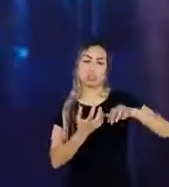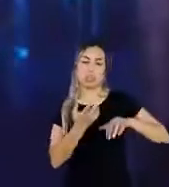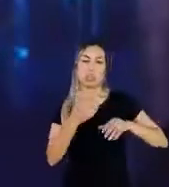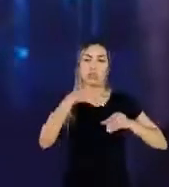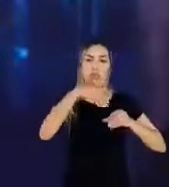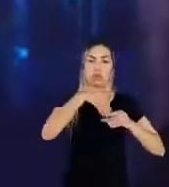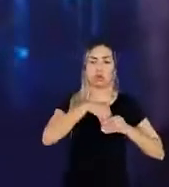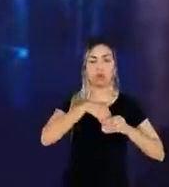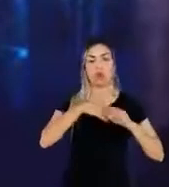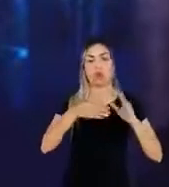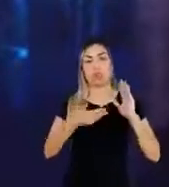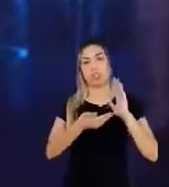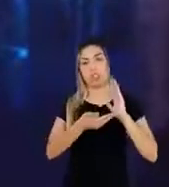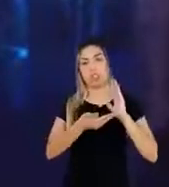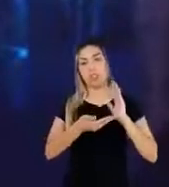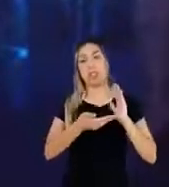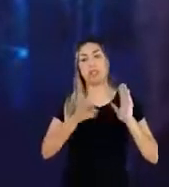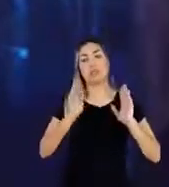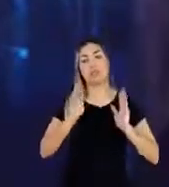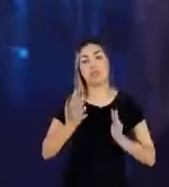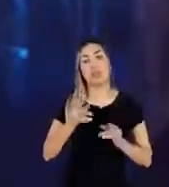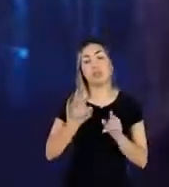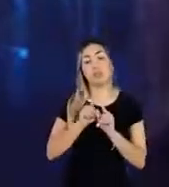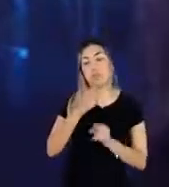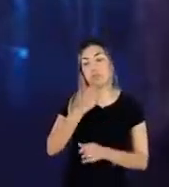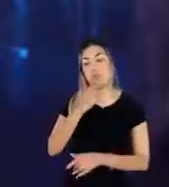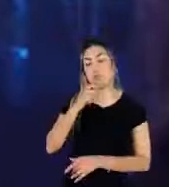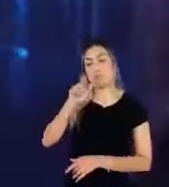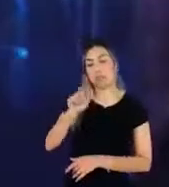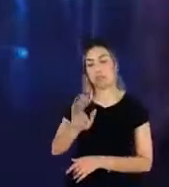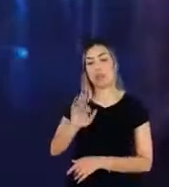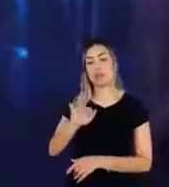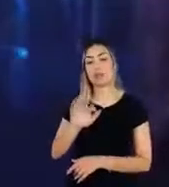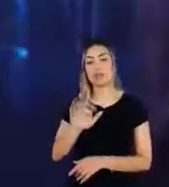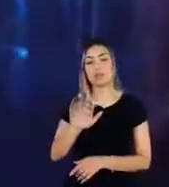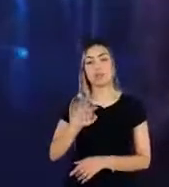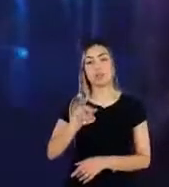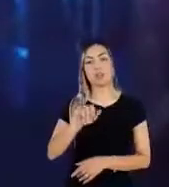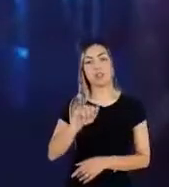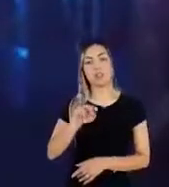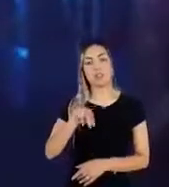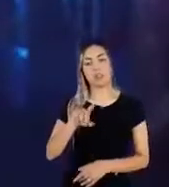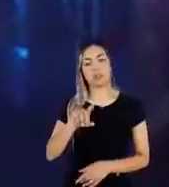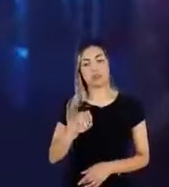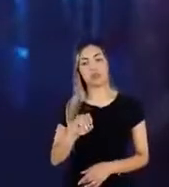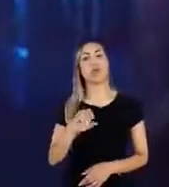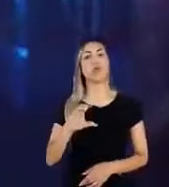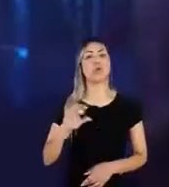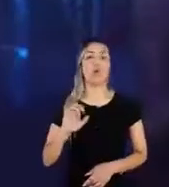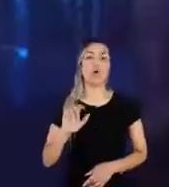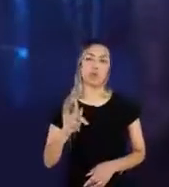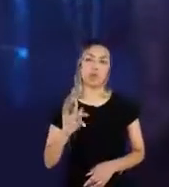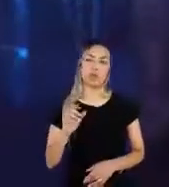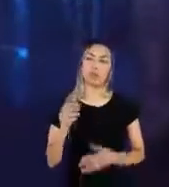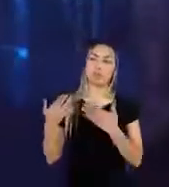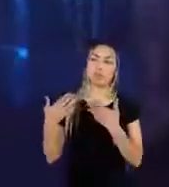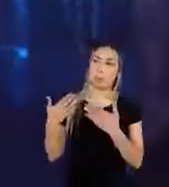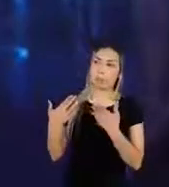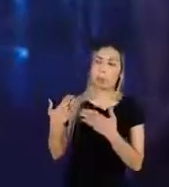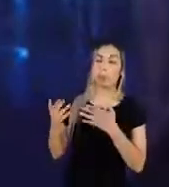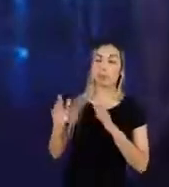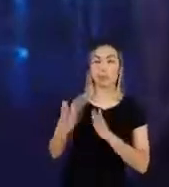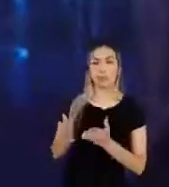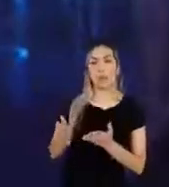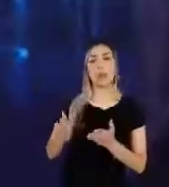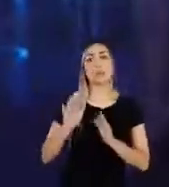de Minas e Energias, Fernando Coelho Filho, com quem eu tenho conversado, como também nós, para agilizar, inclusive, a votação